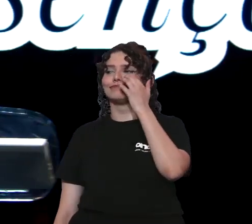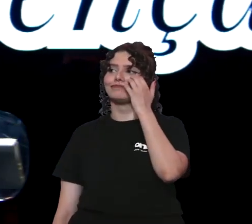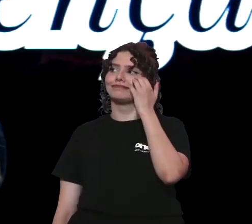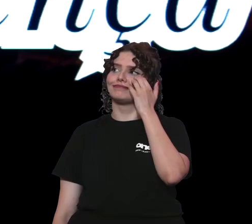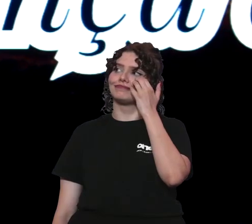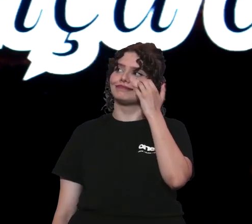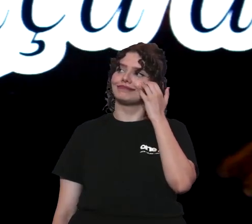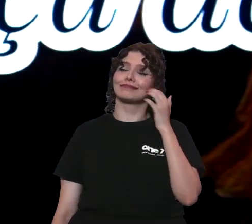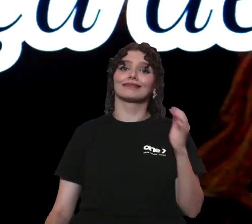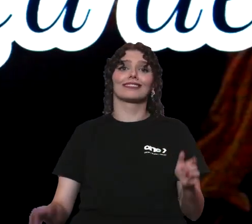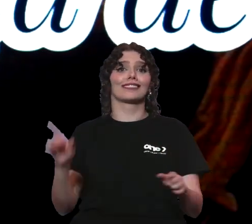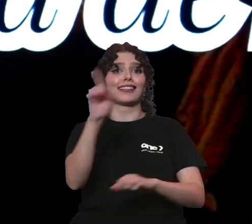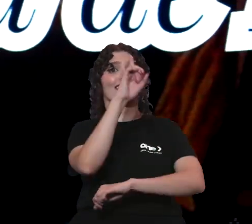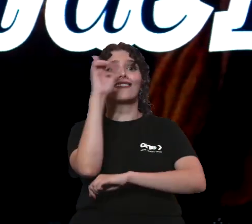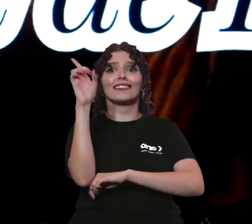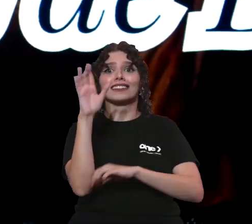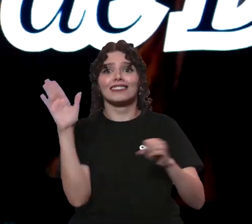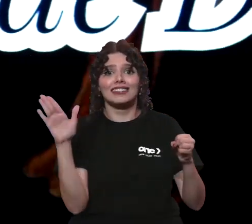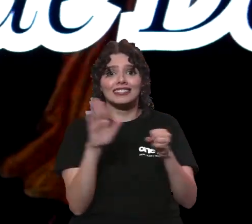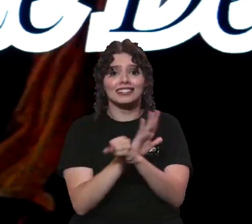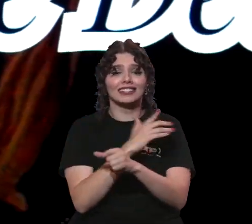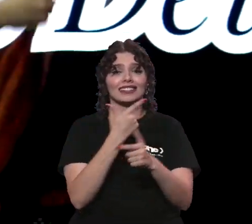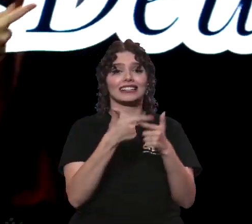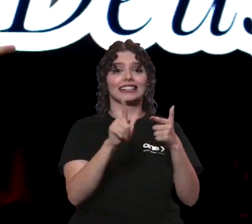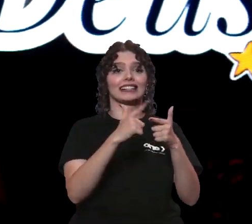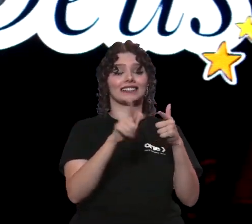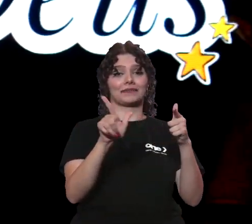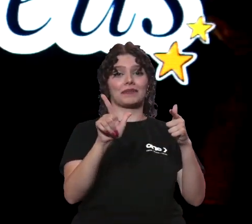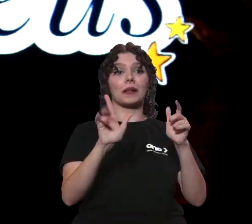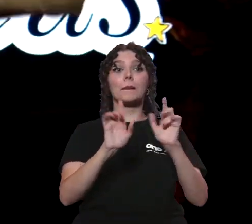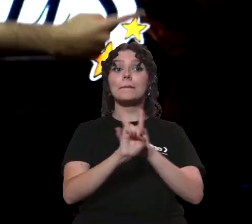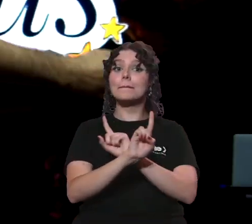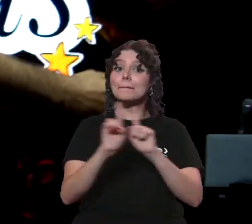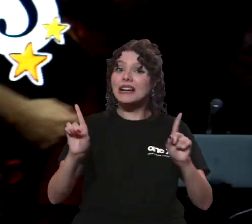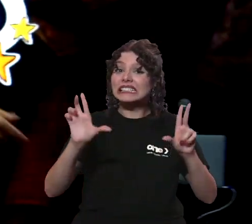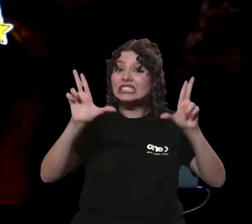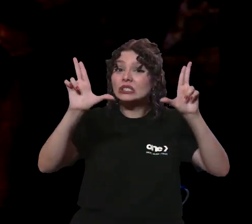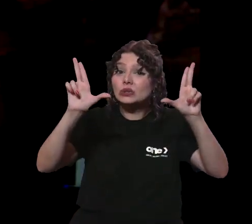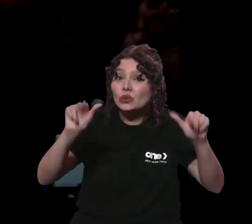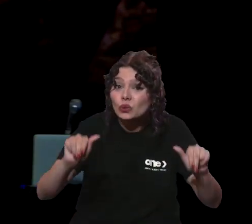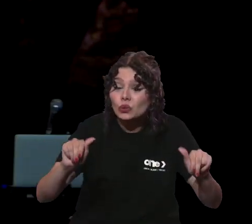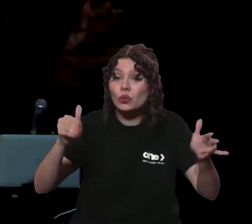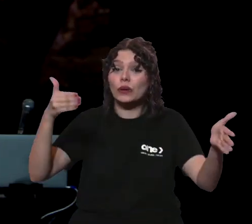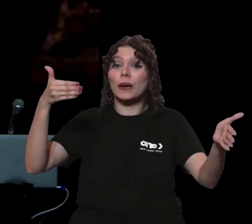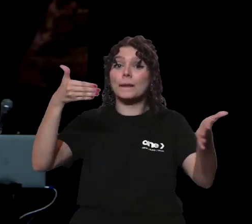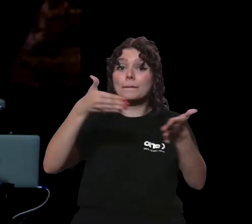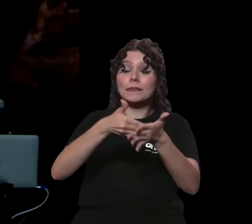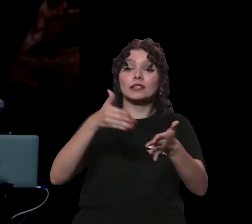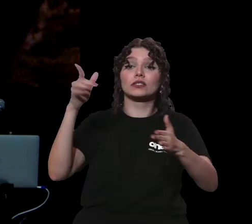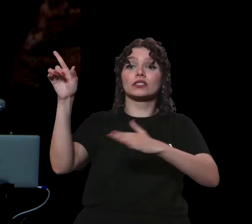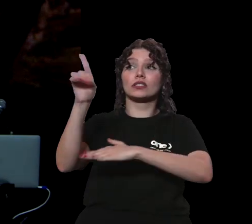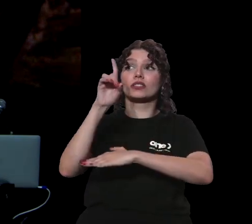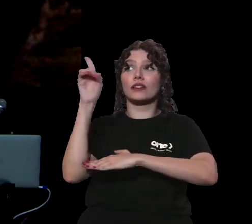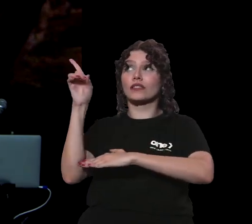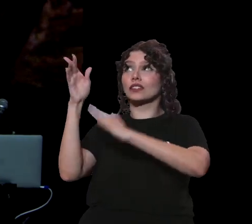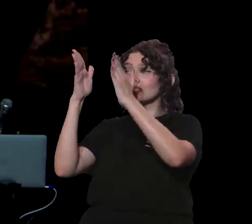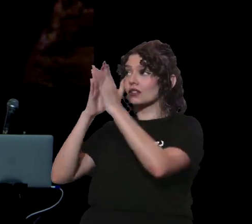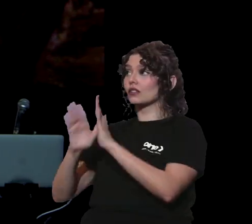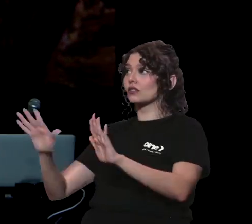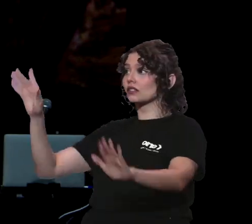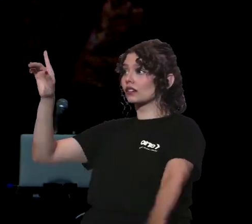Ele estava cheio de problema. Mas isso nunca foi impeditivo para ele adorar a